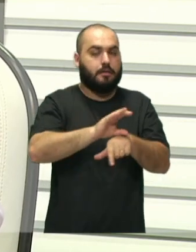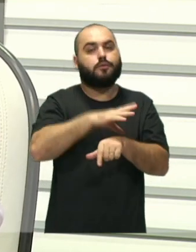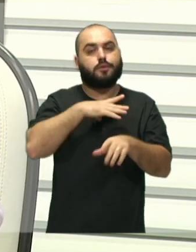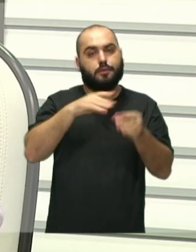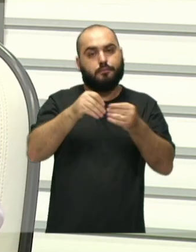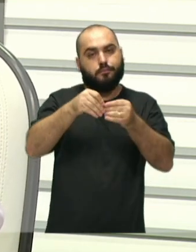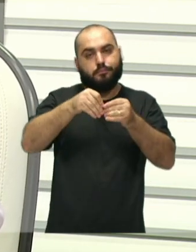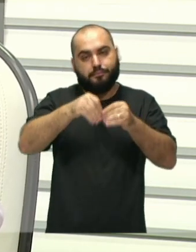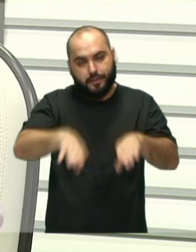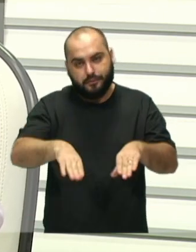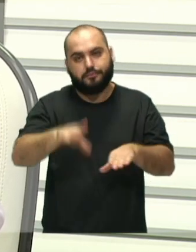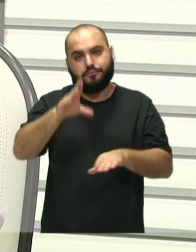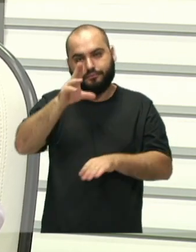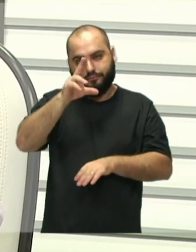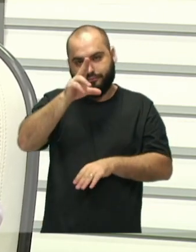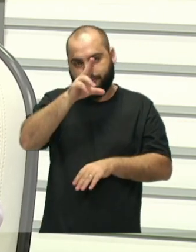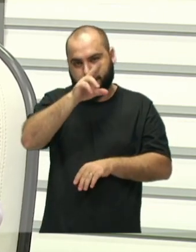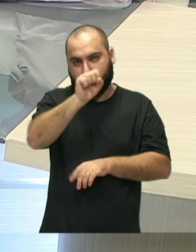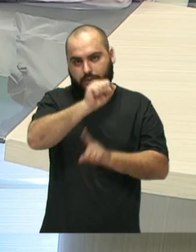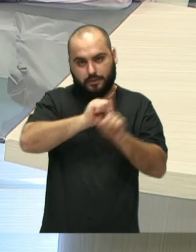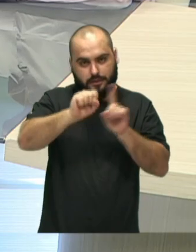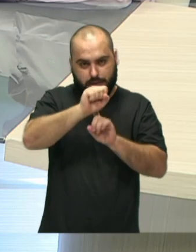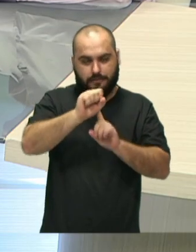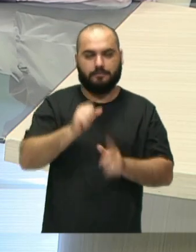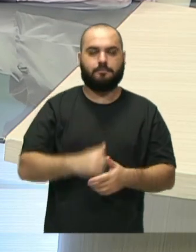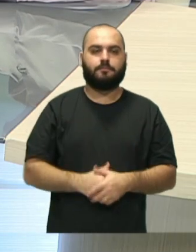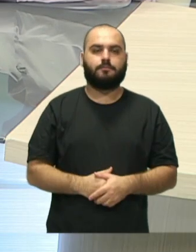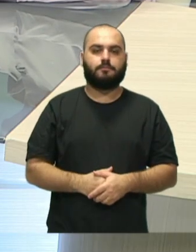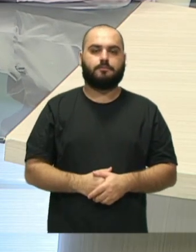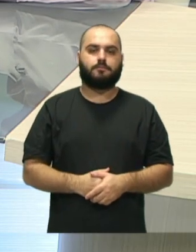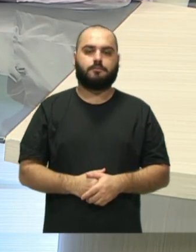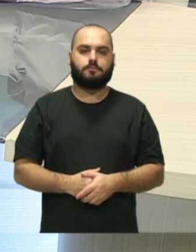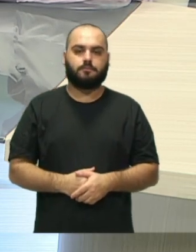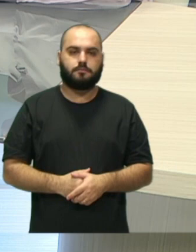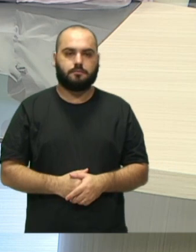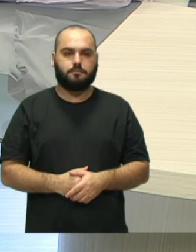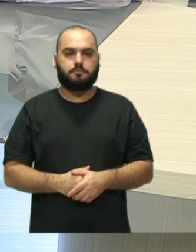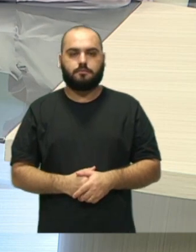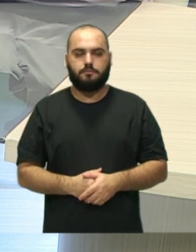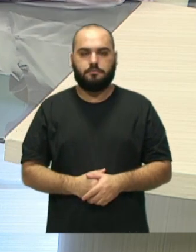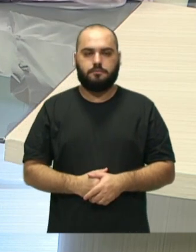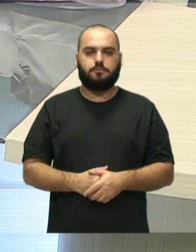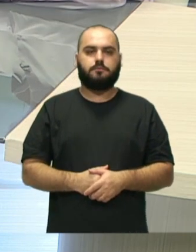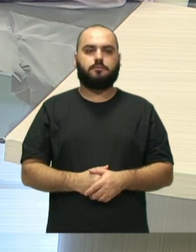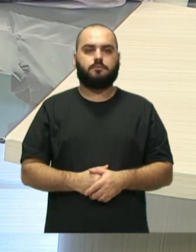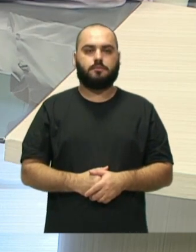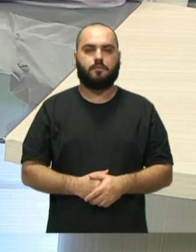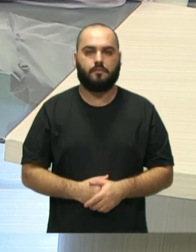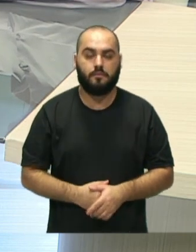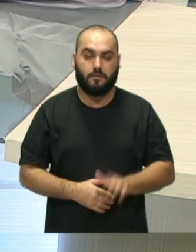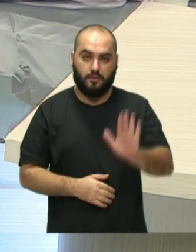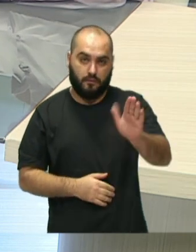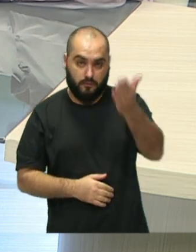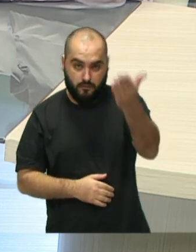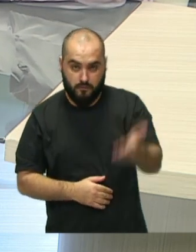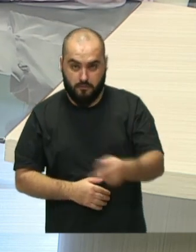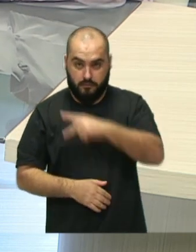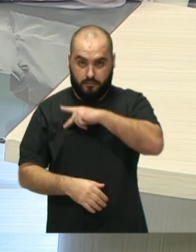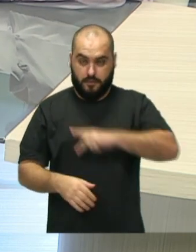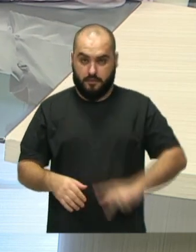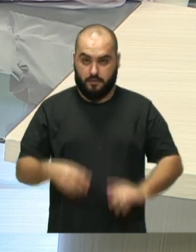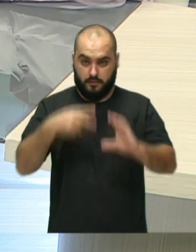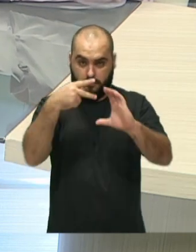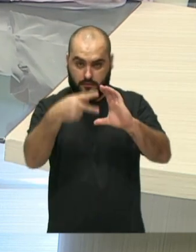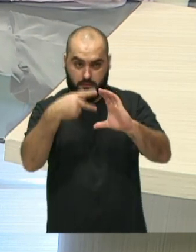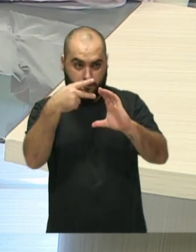o juízo em geral para a sociedade que começaram né Presidente é o senhor como o presidente do Legislativo hoje